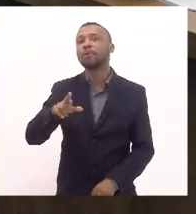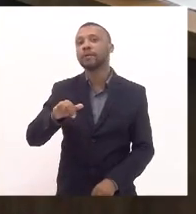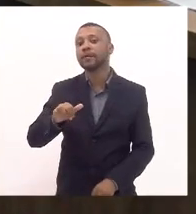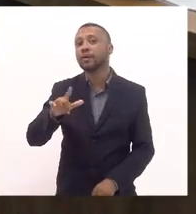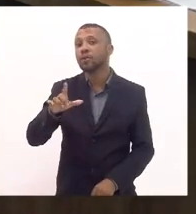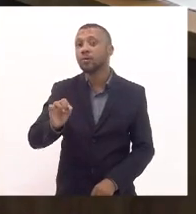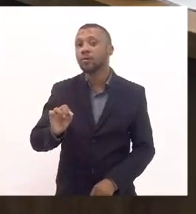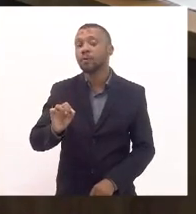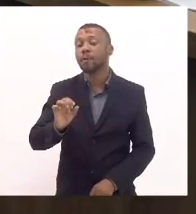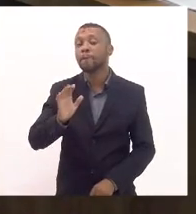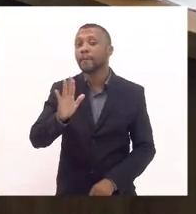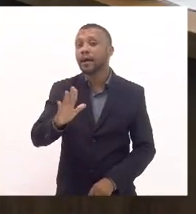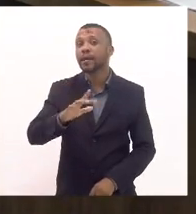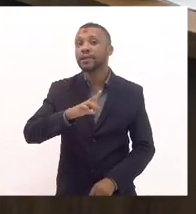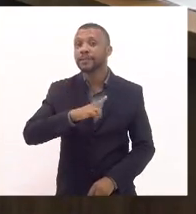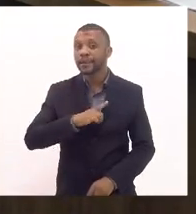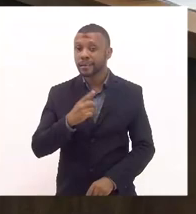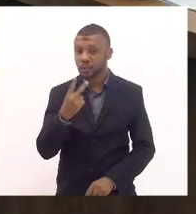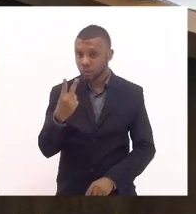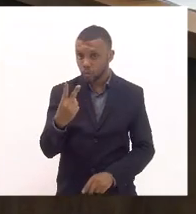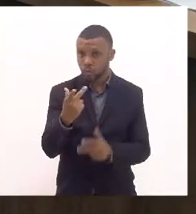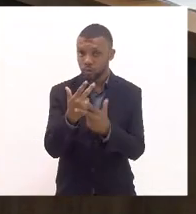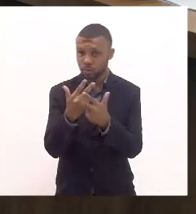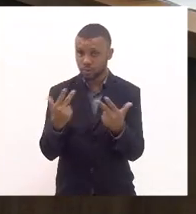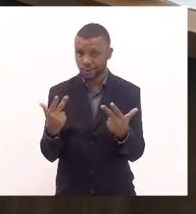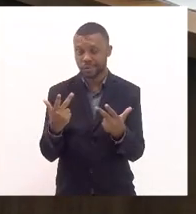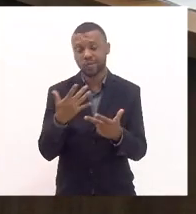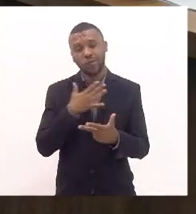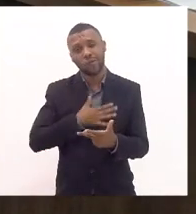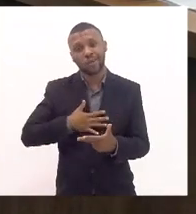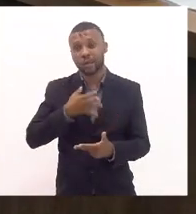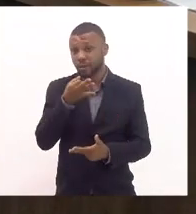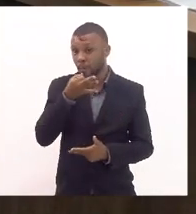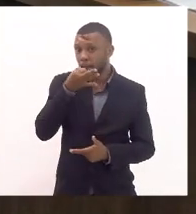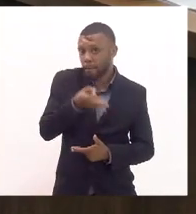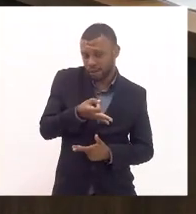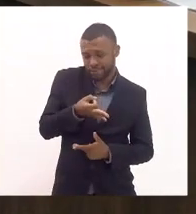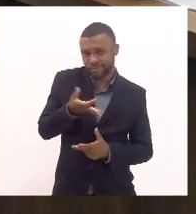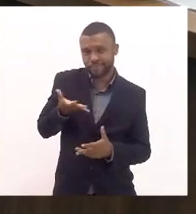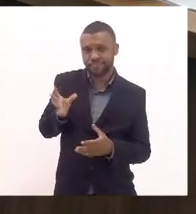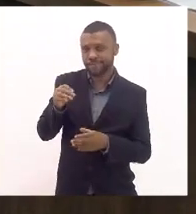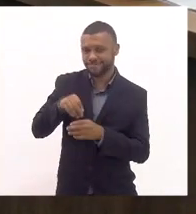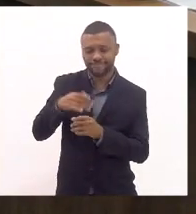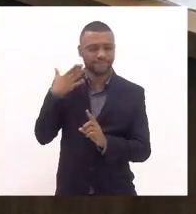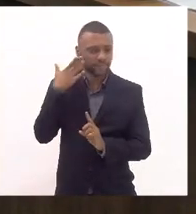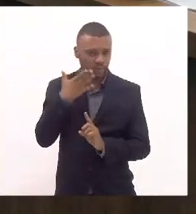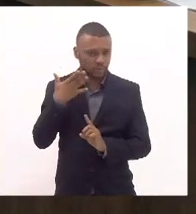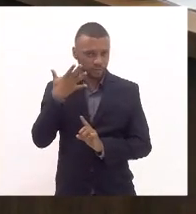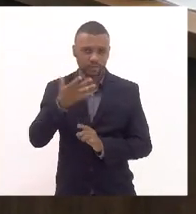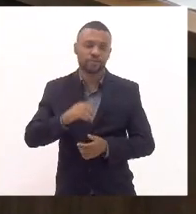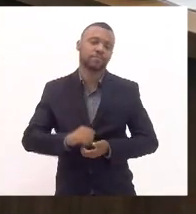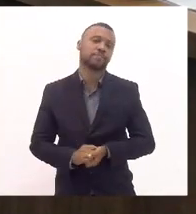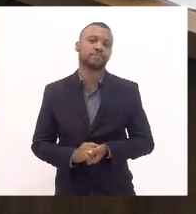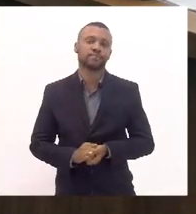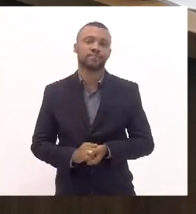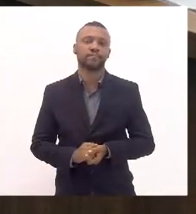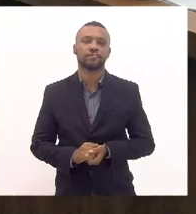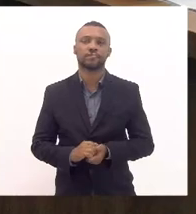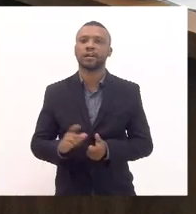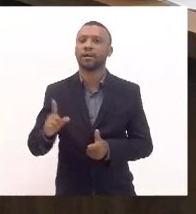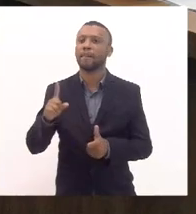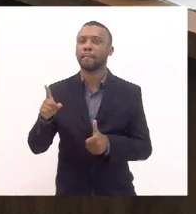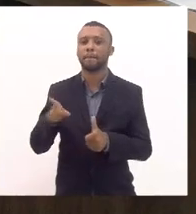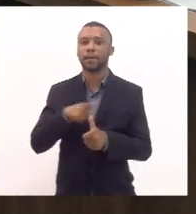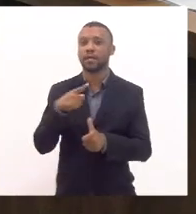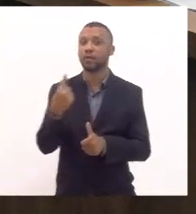é só que tem duas coisas que eu gostaria de colocar aqui na minha fala a primeira é que eu ia